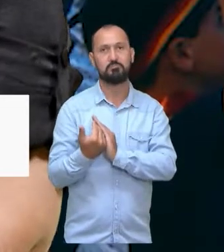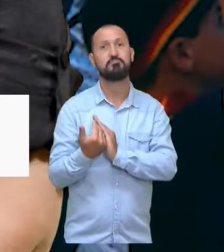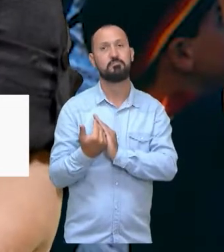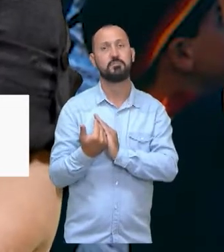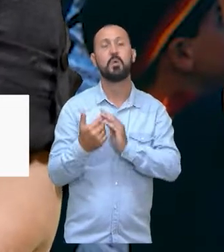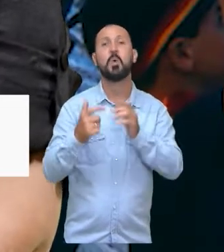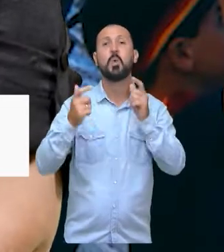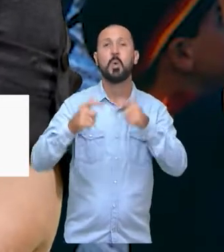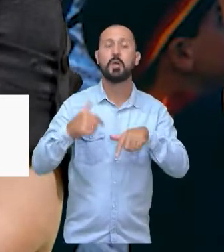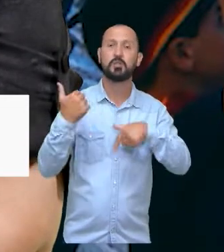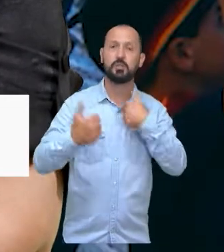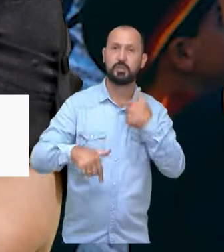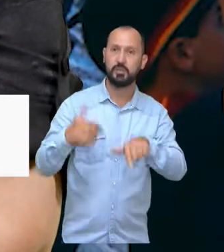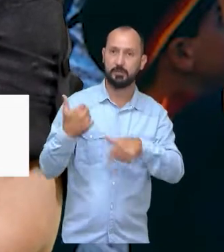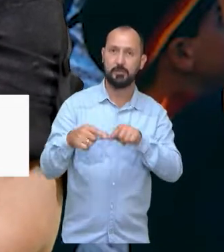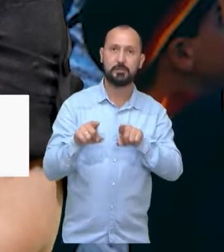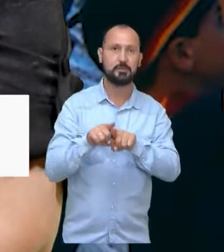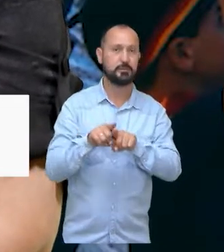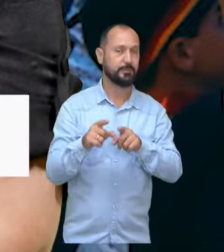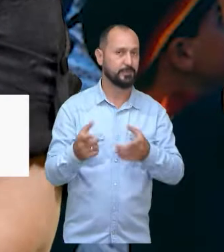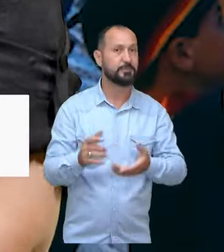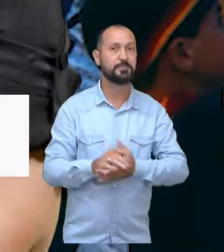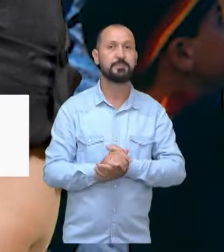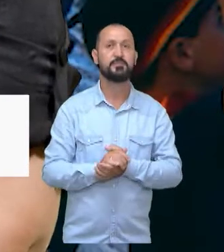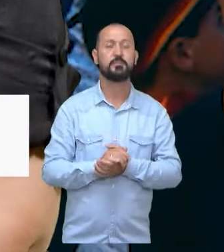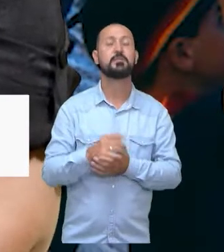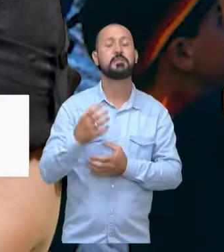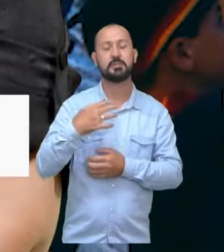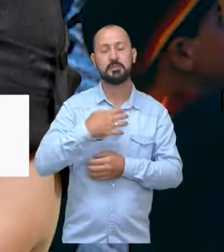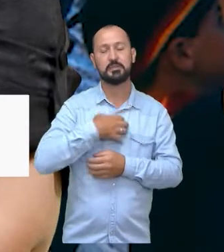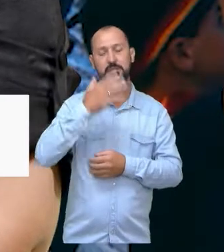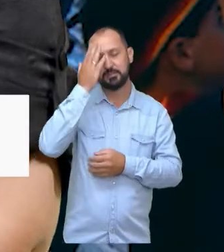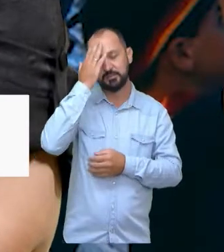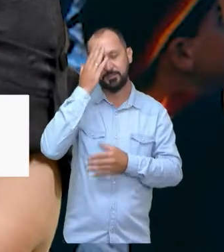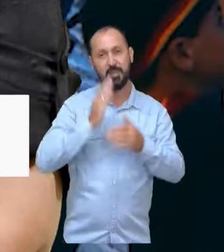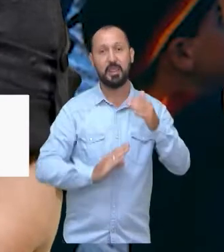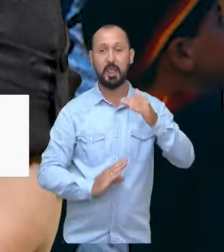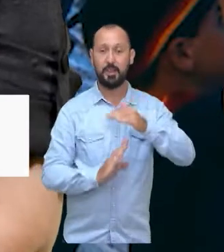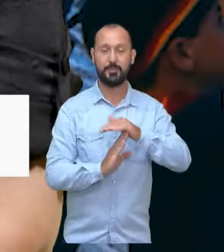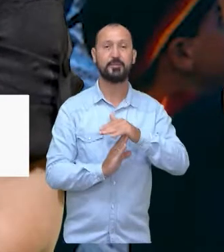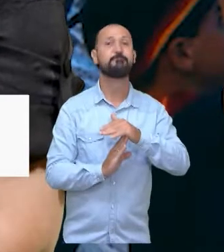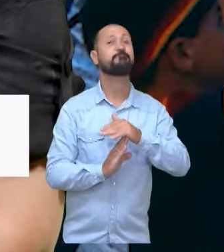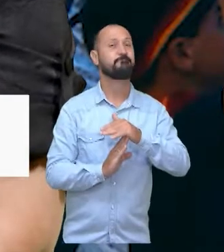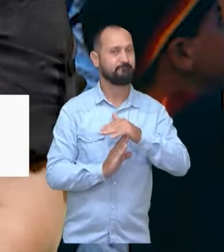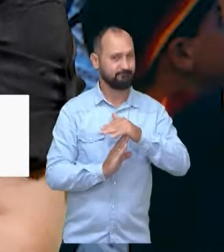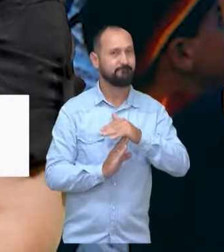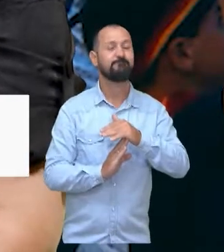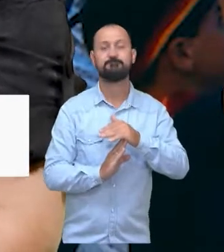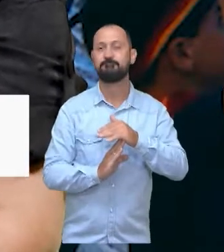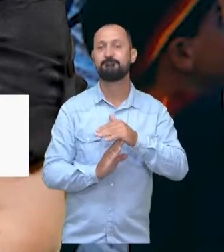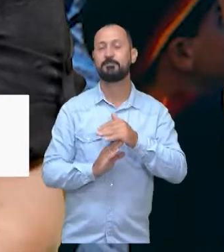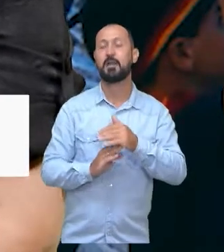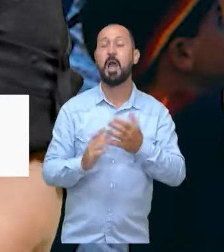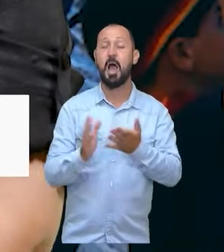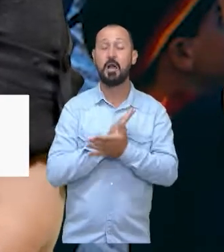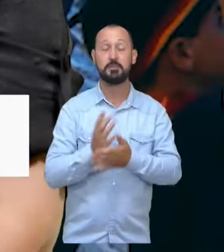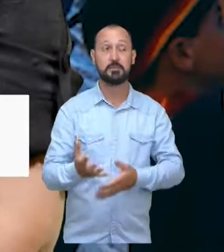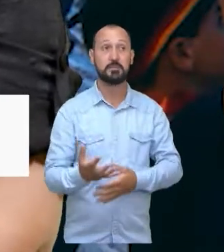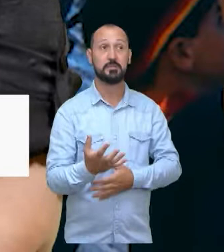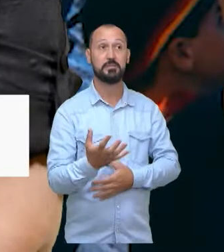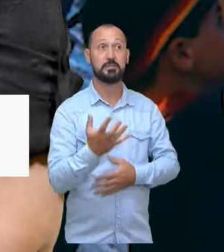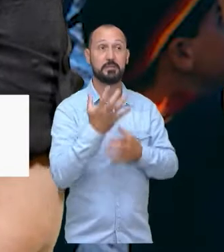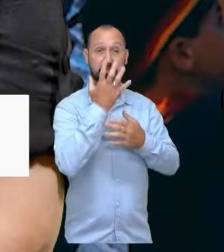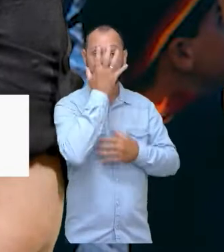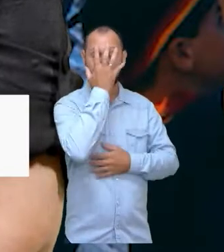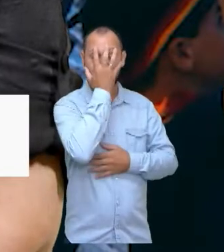né? É limitador para muitas pessoas, é muito constrangedor, faz com que muitas pessoas